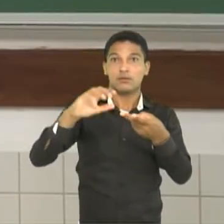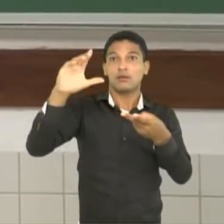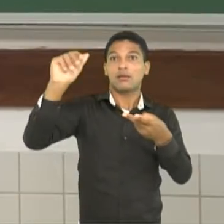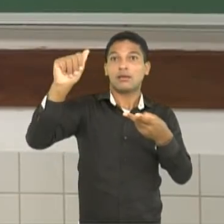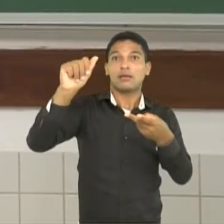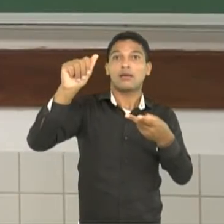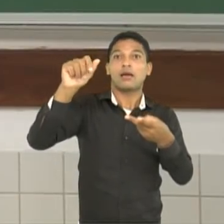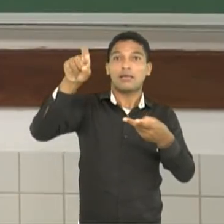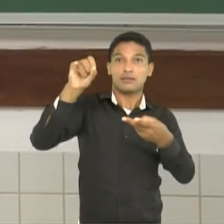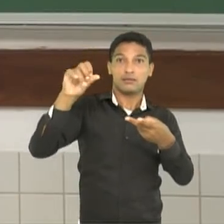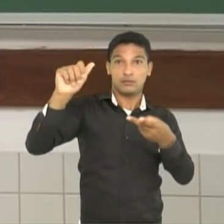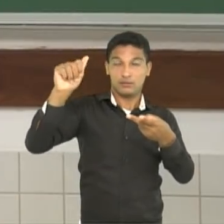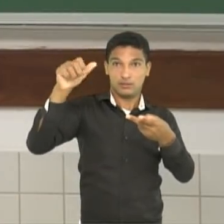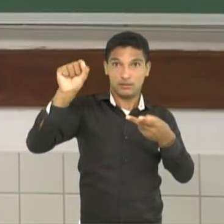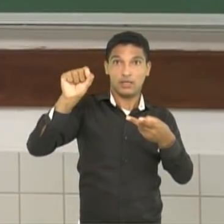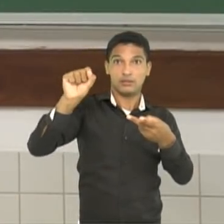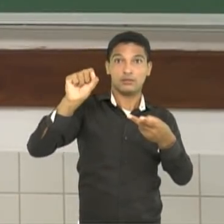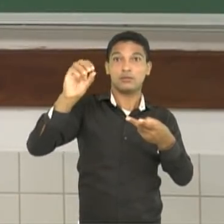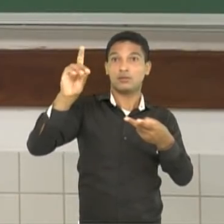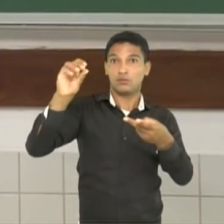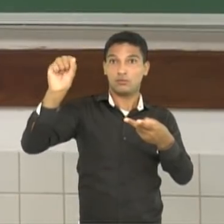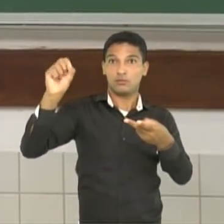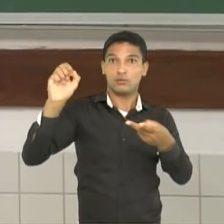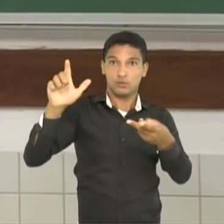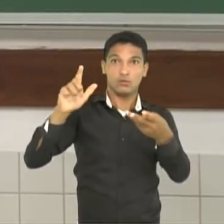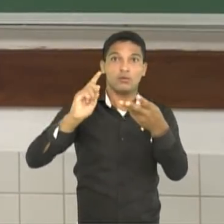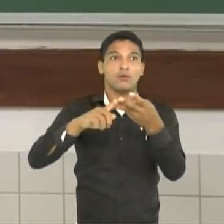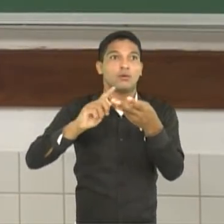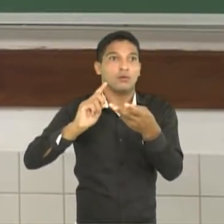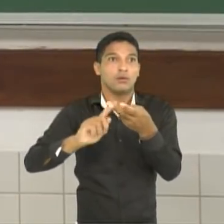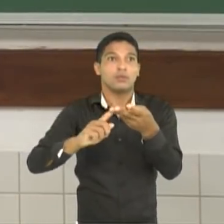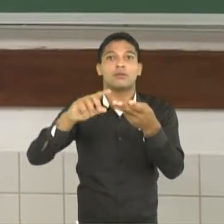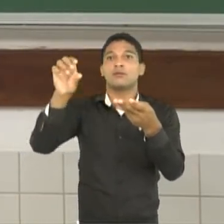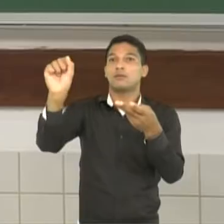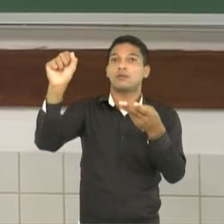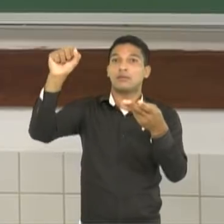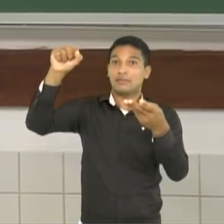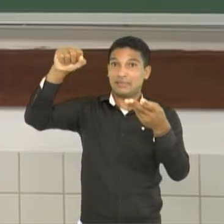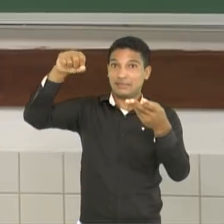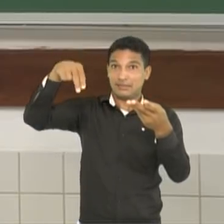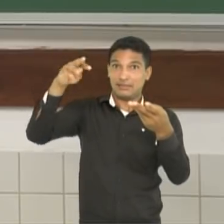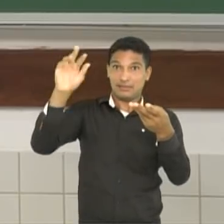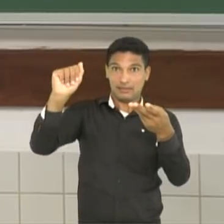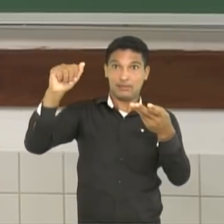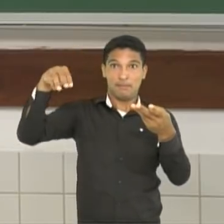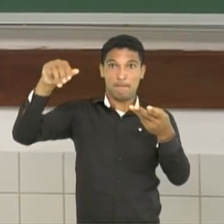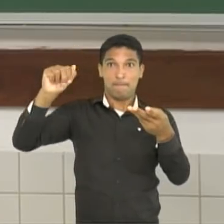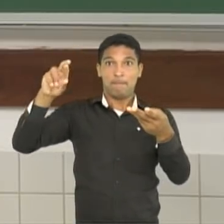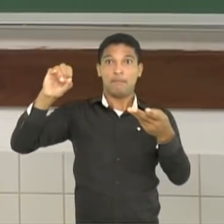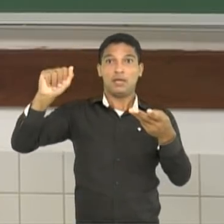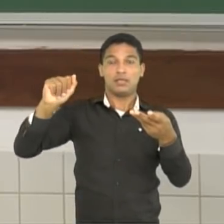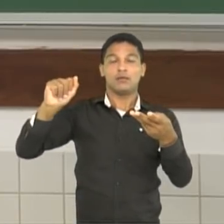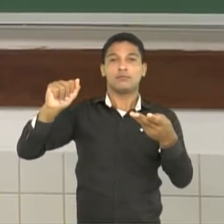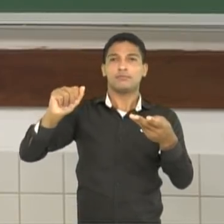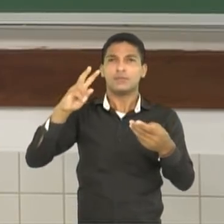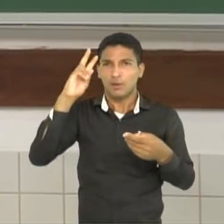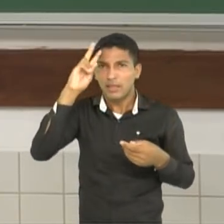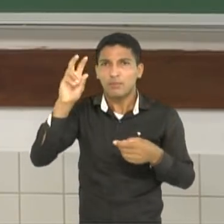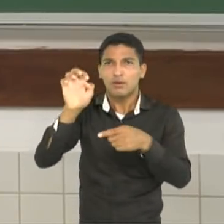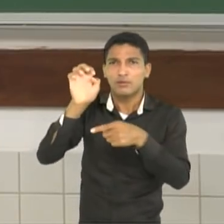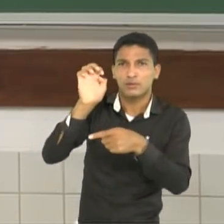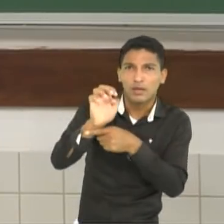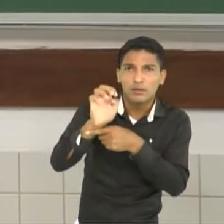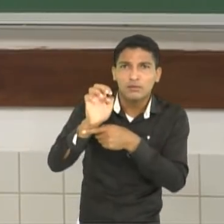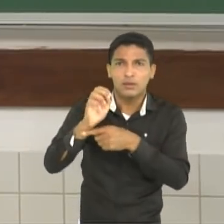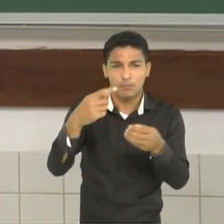que a professora falou dessa diversidade e da indústria estar bem espalhada pelos 3 estados? Então, falando